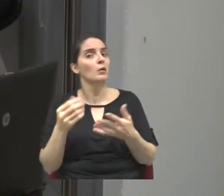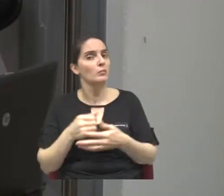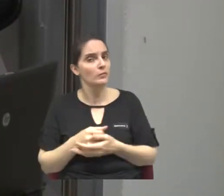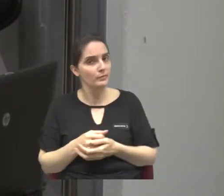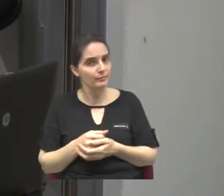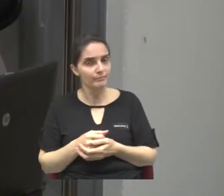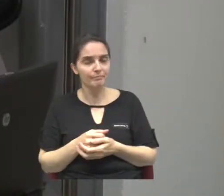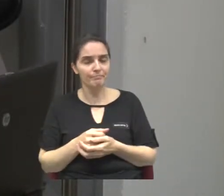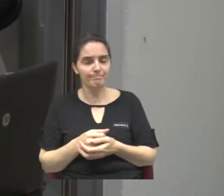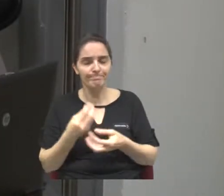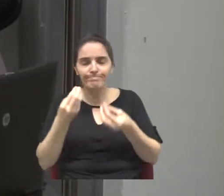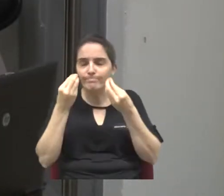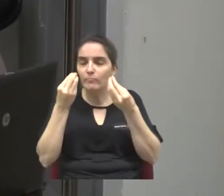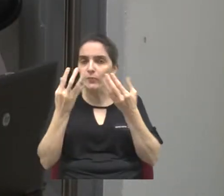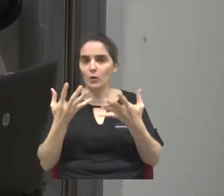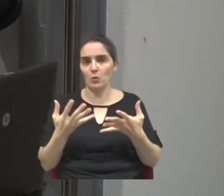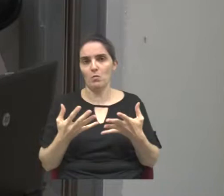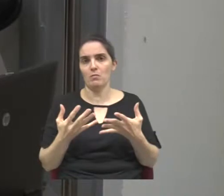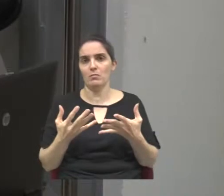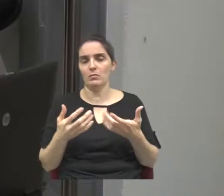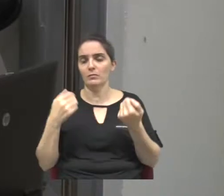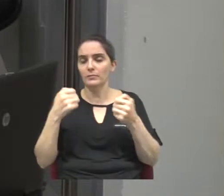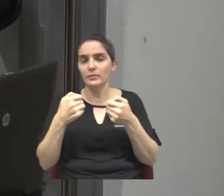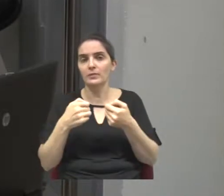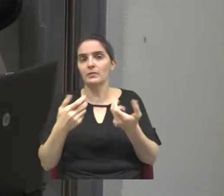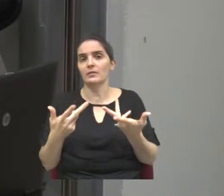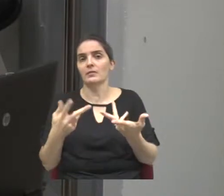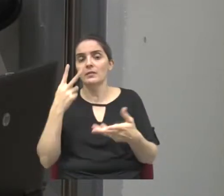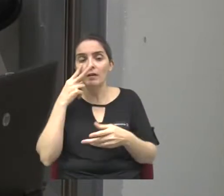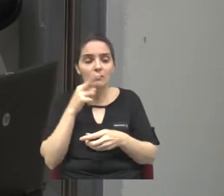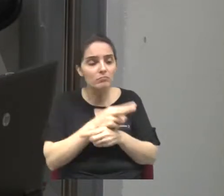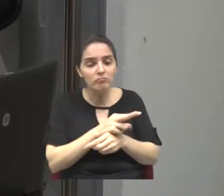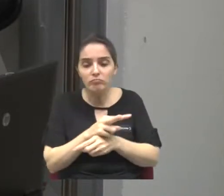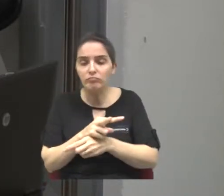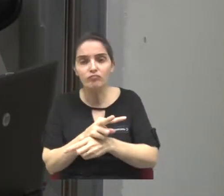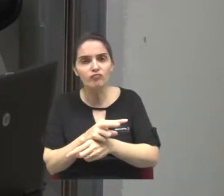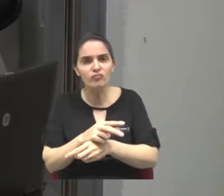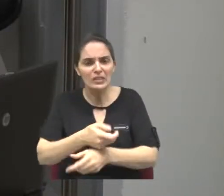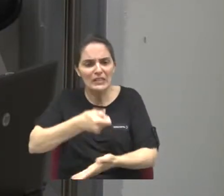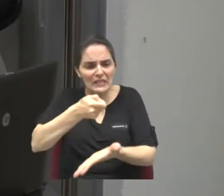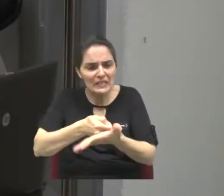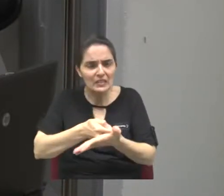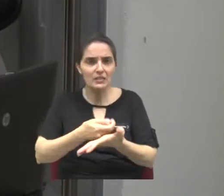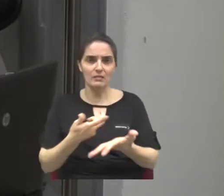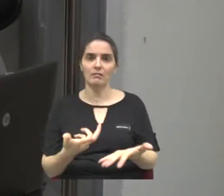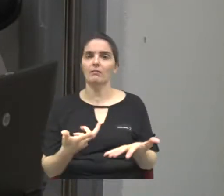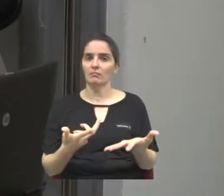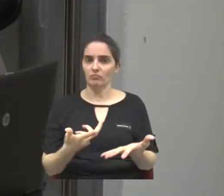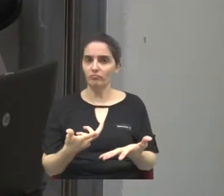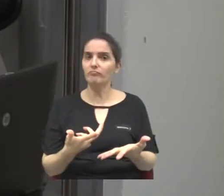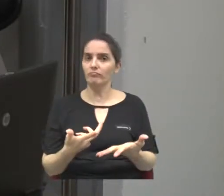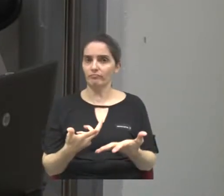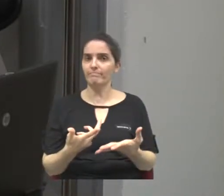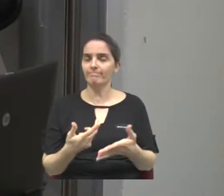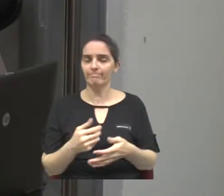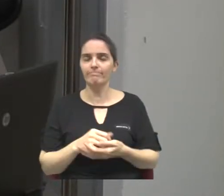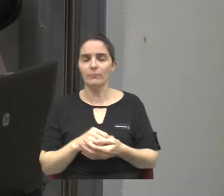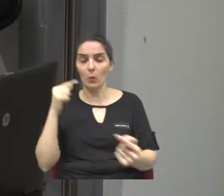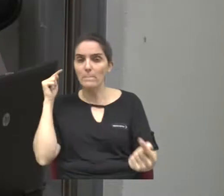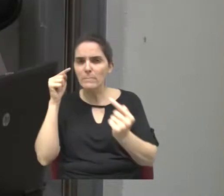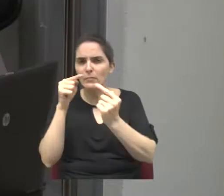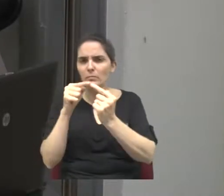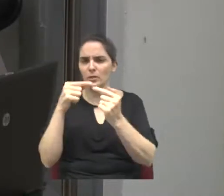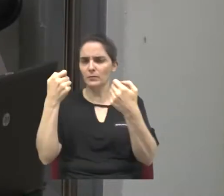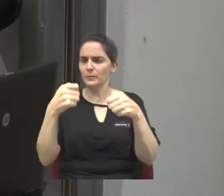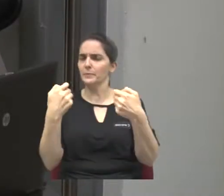sendo e pode ser fiscalizado com um rigor a mais? Eu acho que esse é o grande intuito em relação a essa